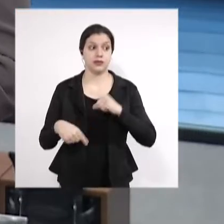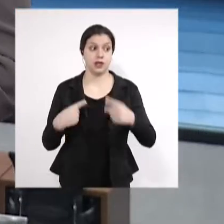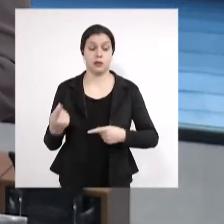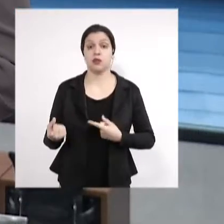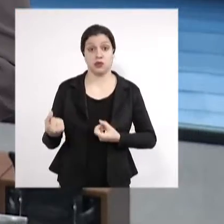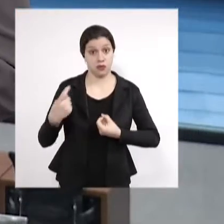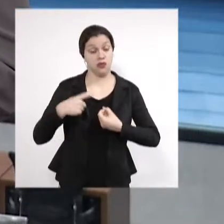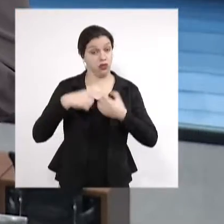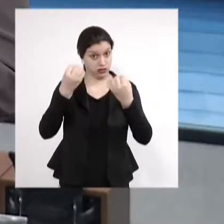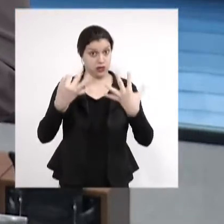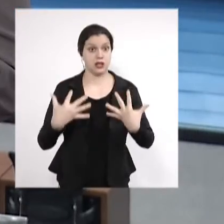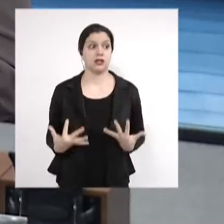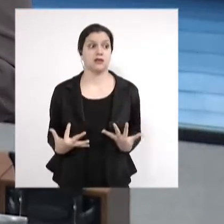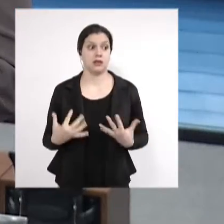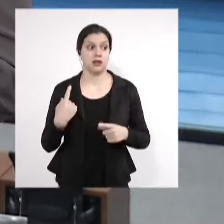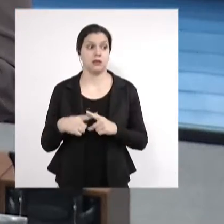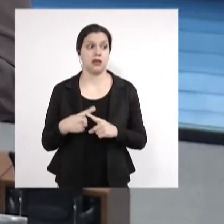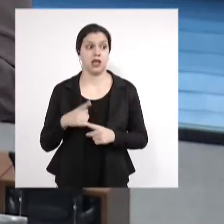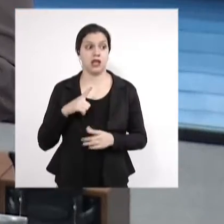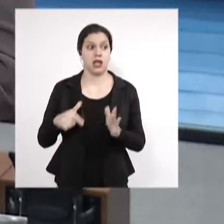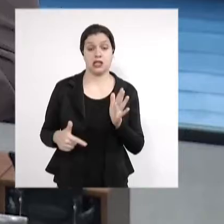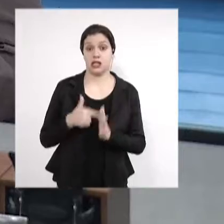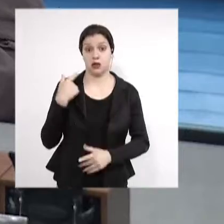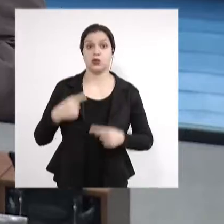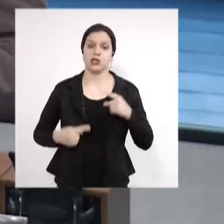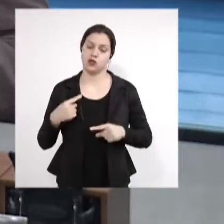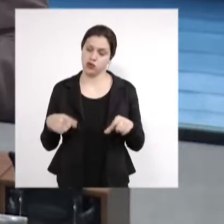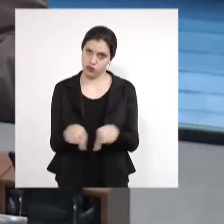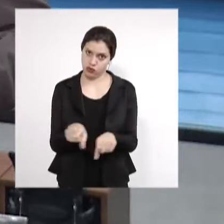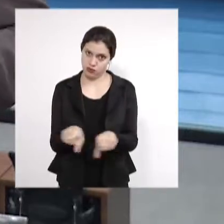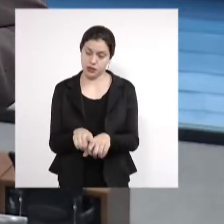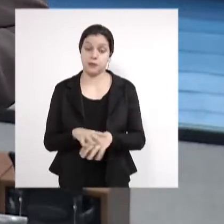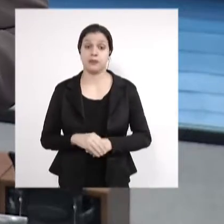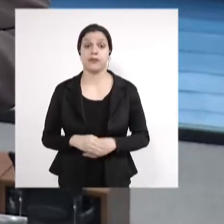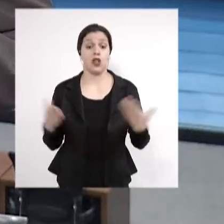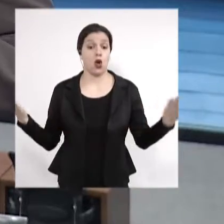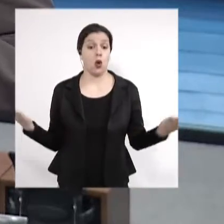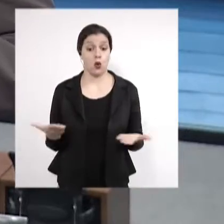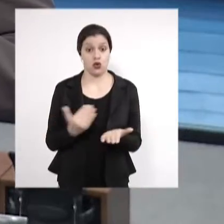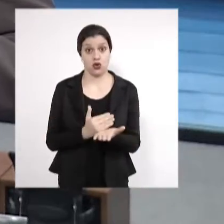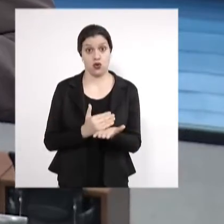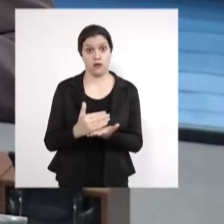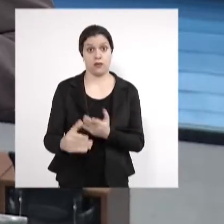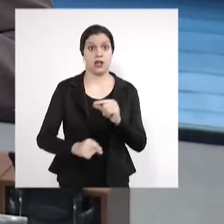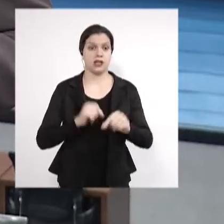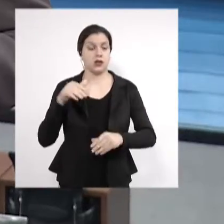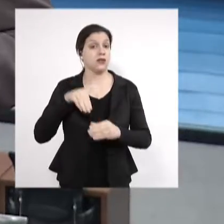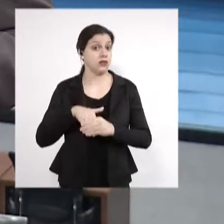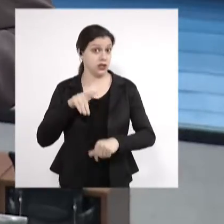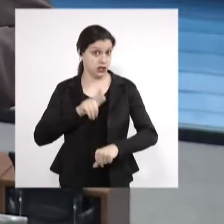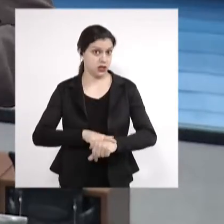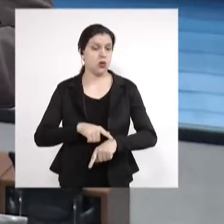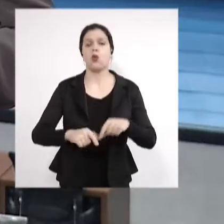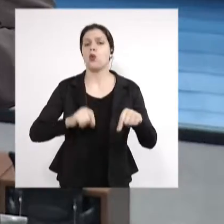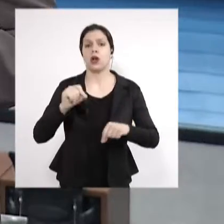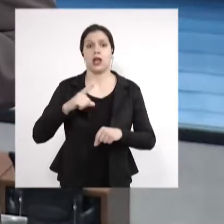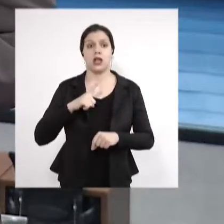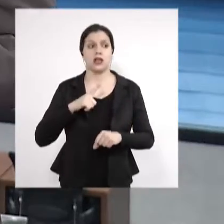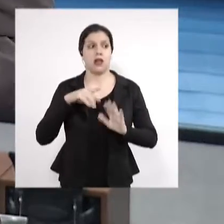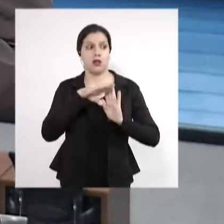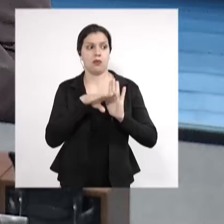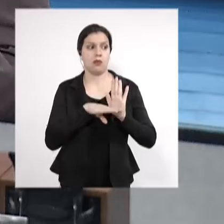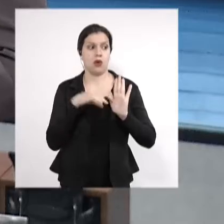volta a falar deles, porque tem a segunda discussão também. Bom, hoje a gente abre a ordem do dia com